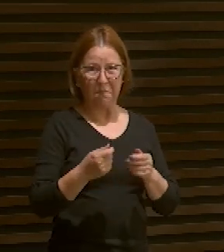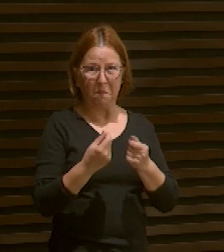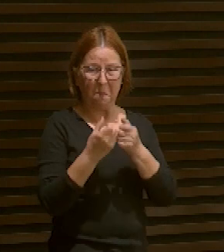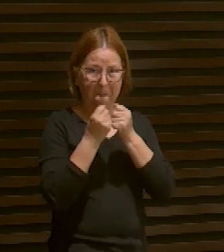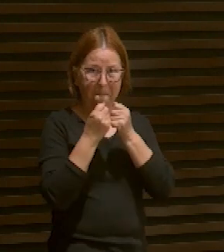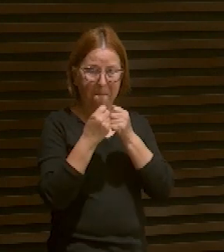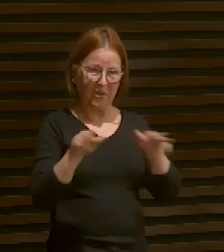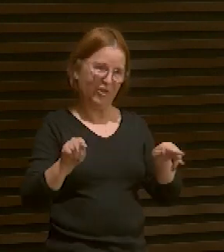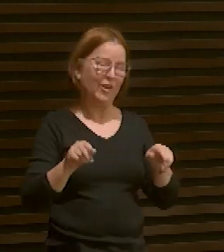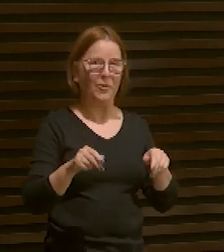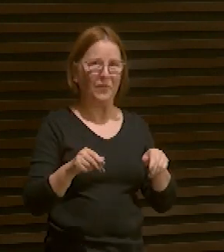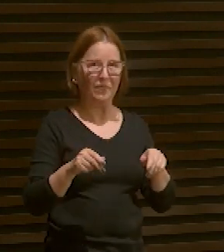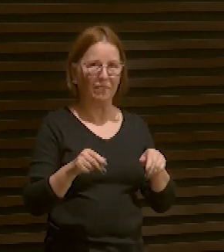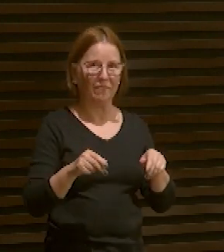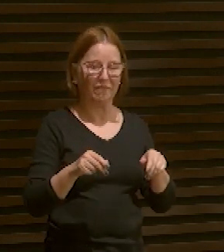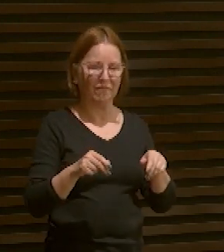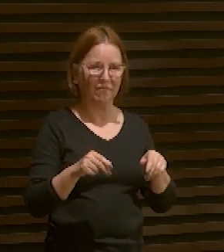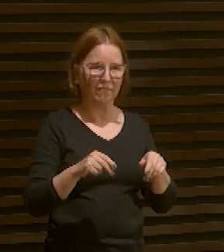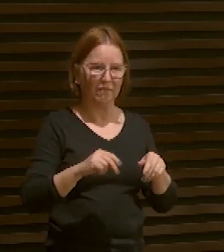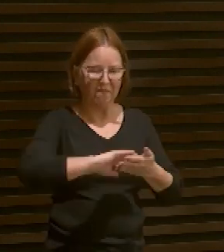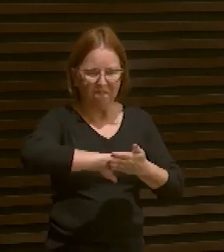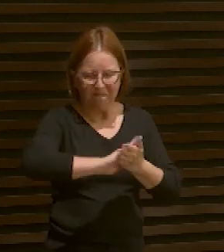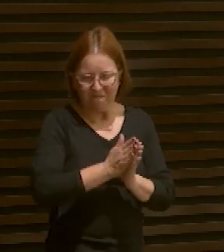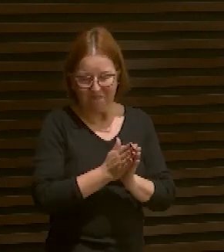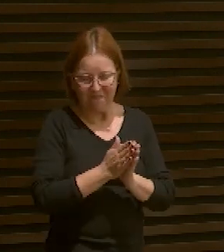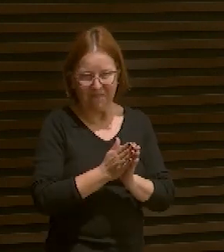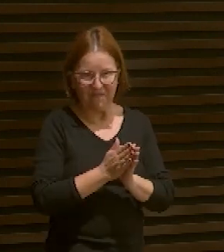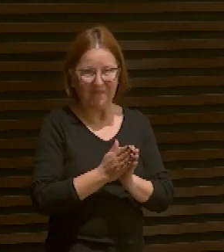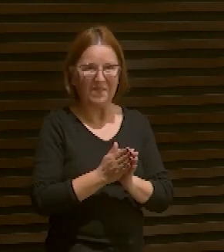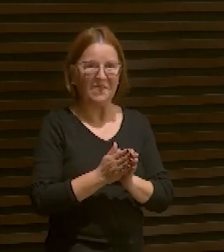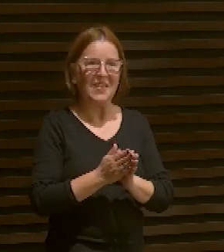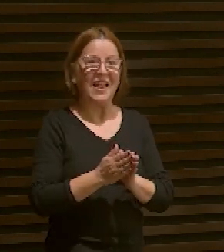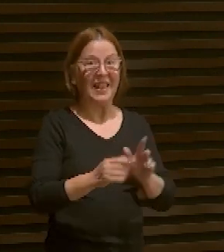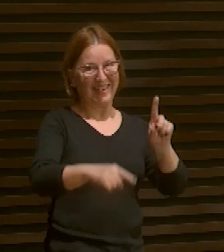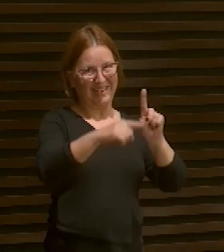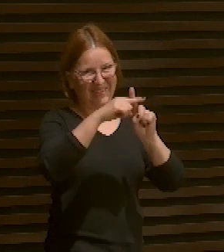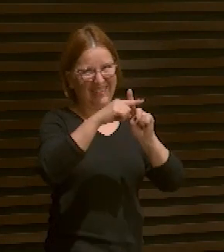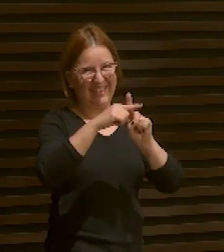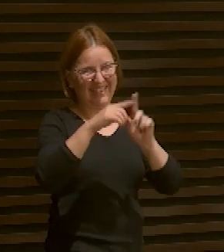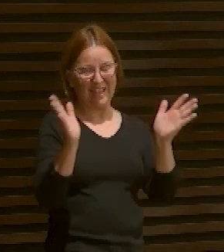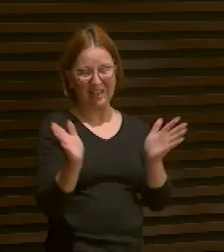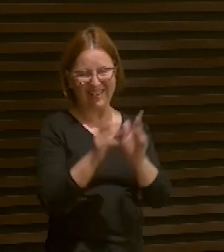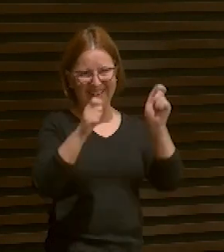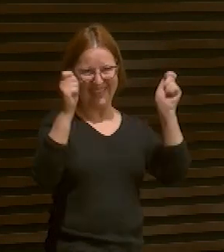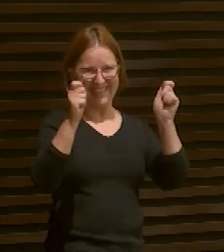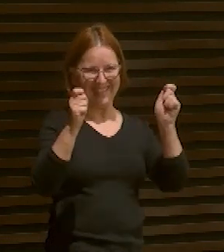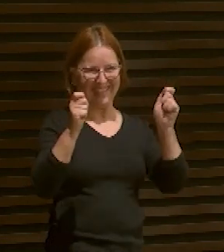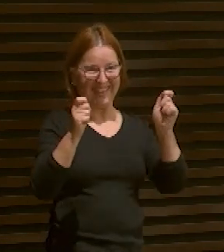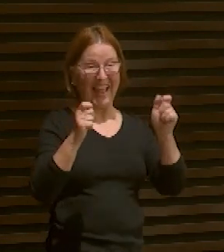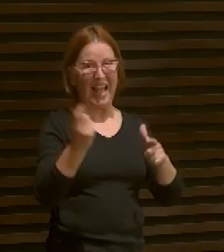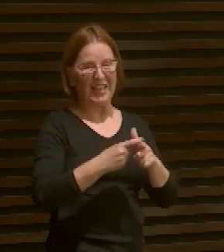Removeu inteiramente, encravando na cruz. Aleluia. Essa dívida foi